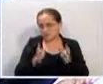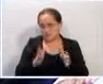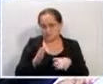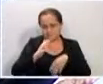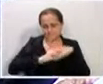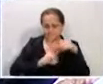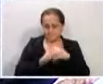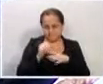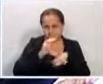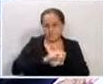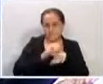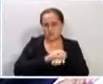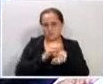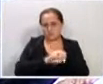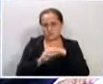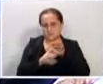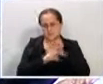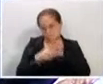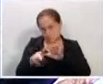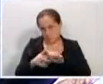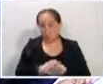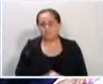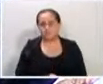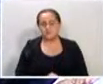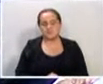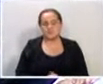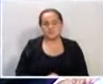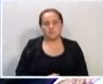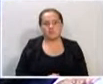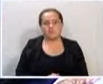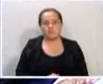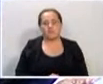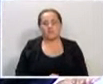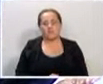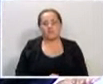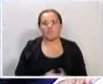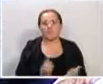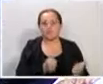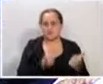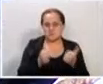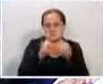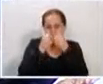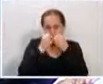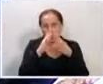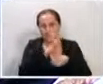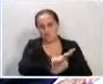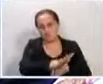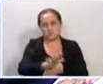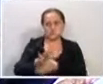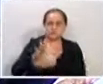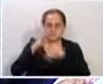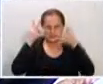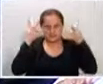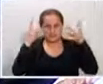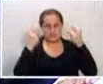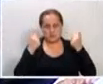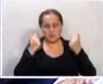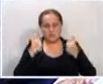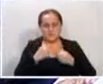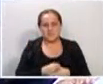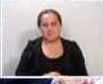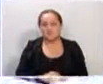numa maneira absolutamente benemérita e e com